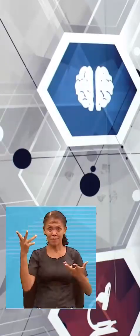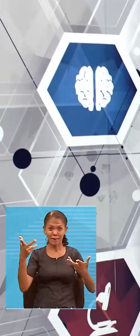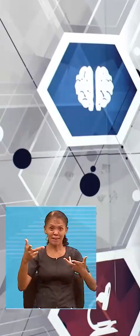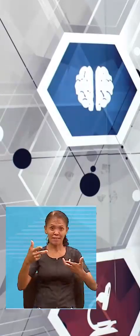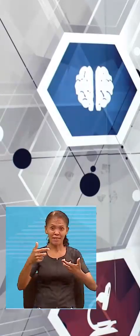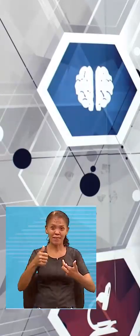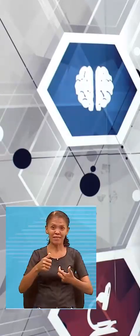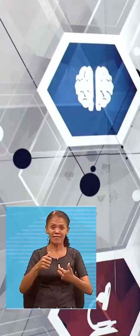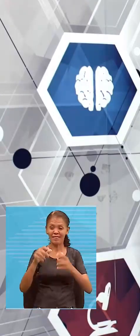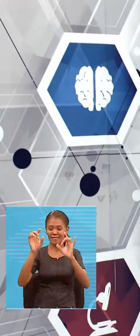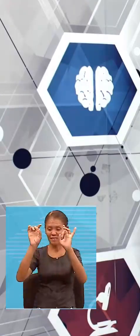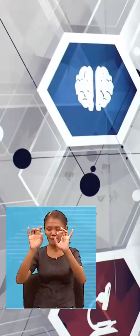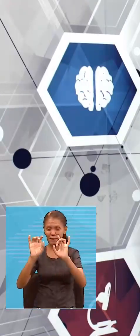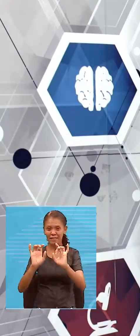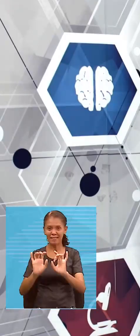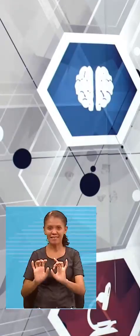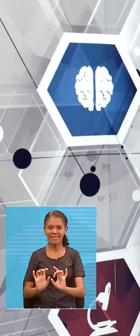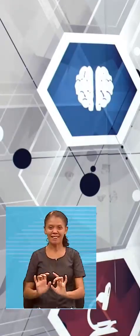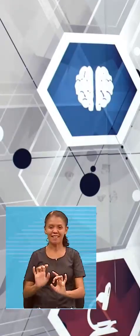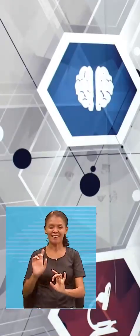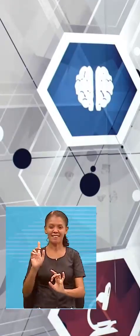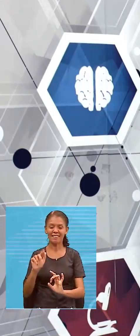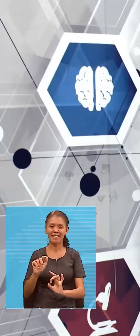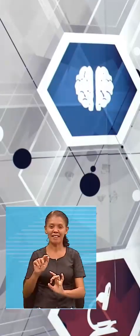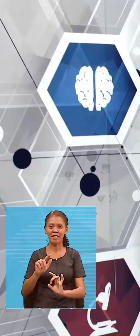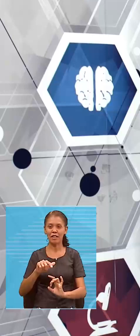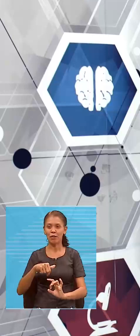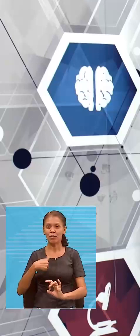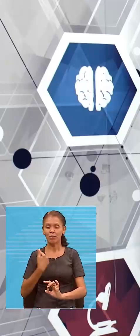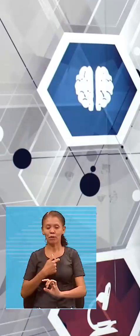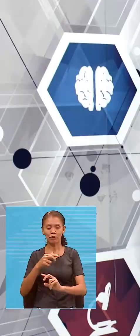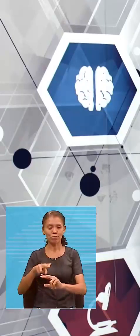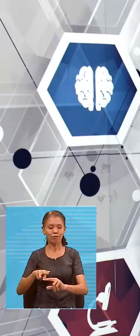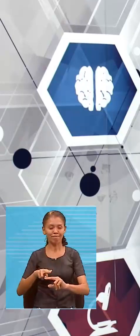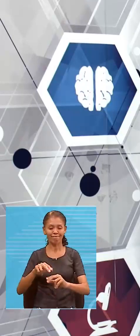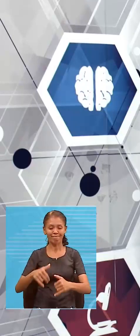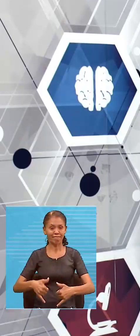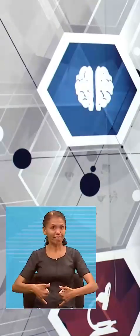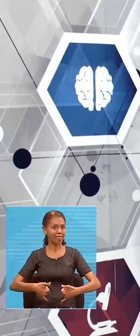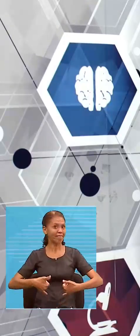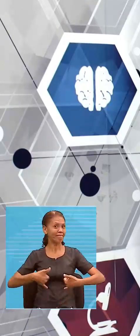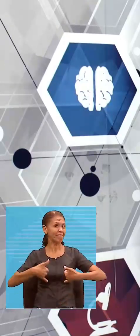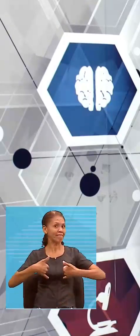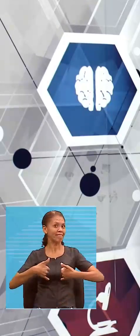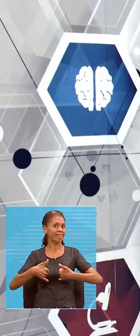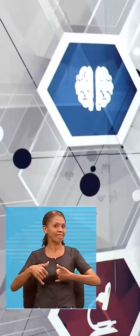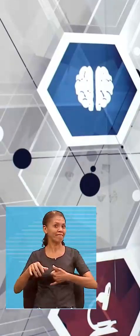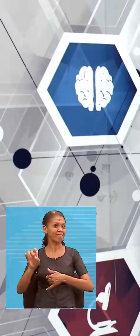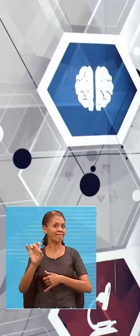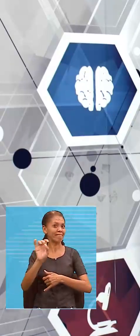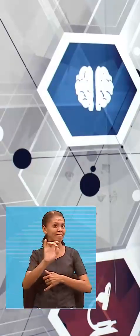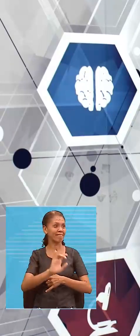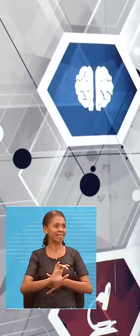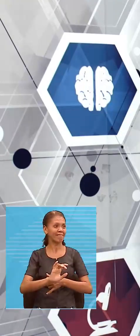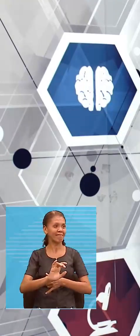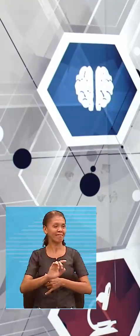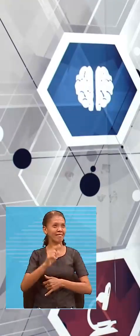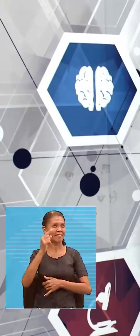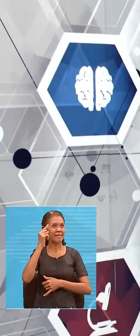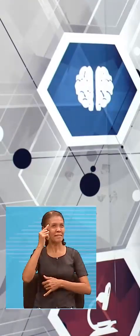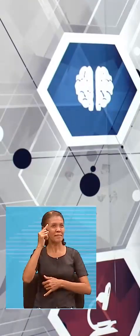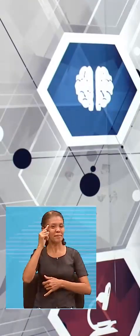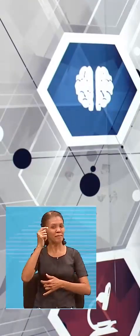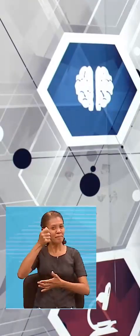aluno nosso motivo de orgulho você que toma decisão de